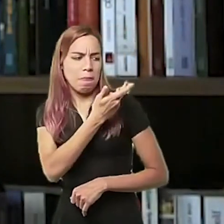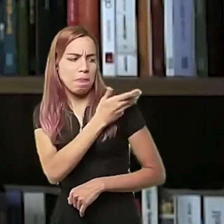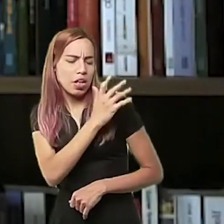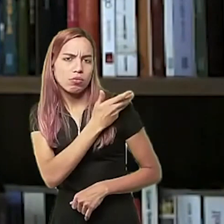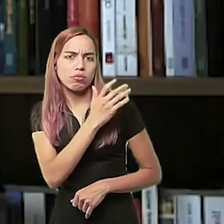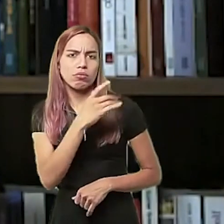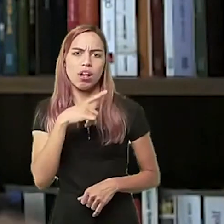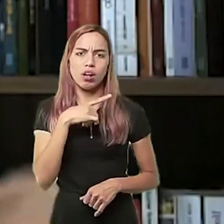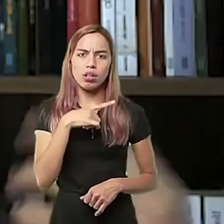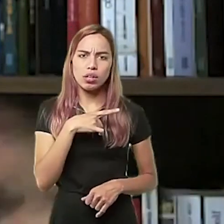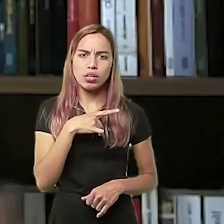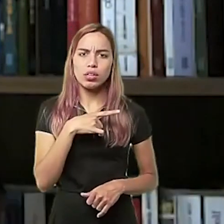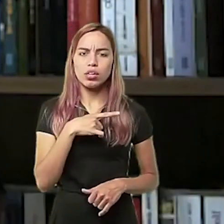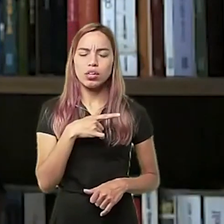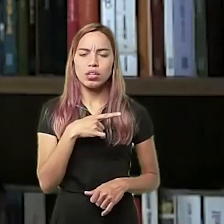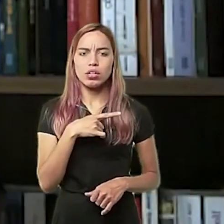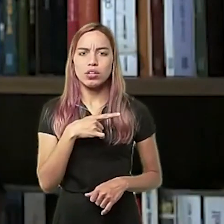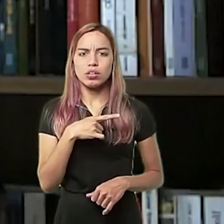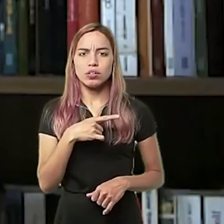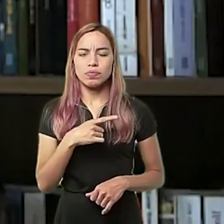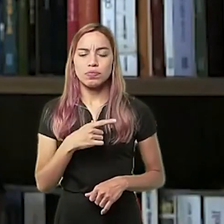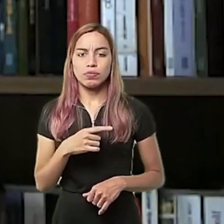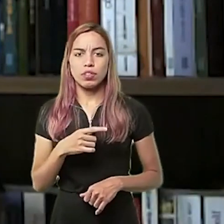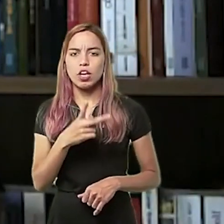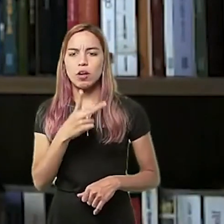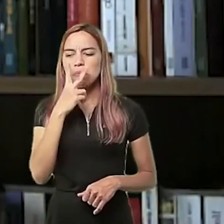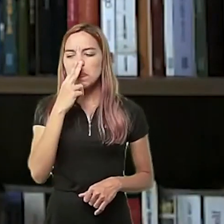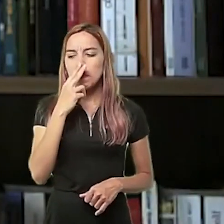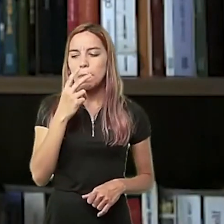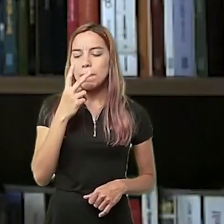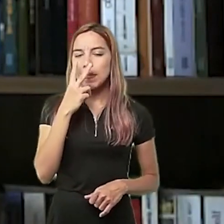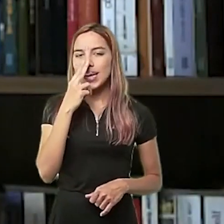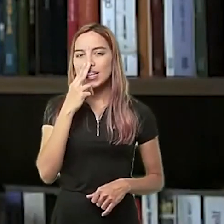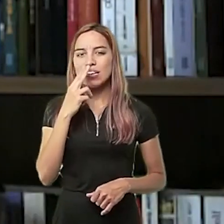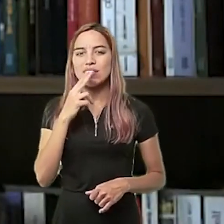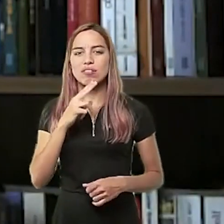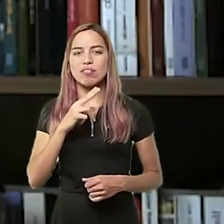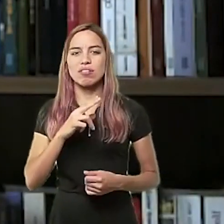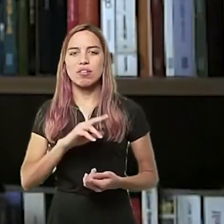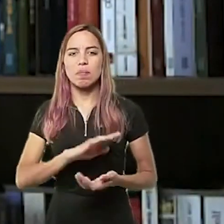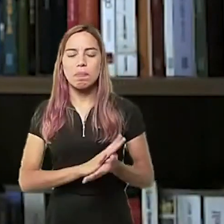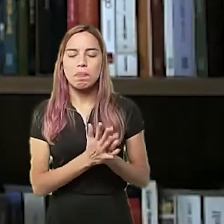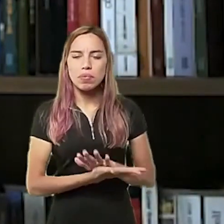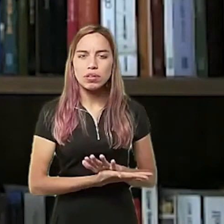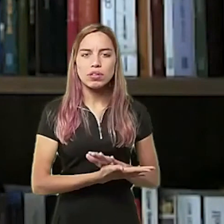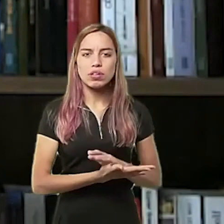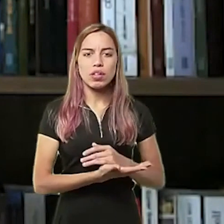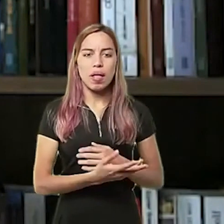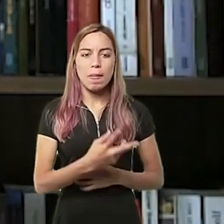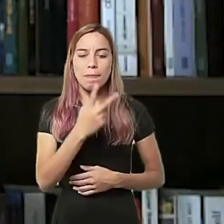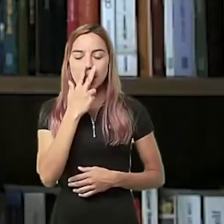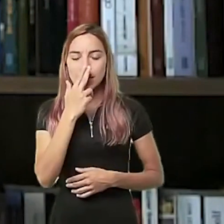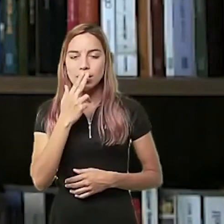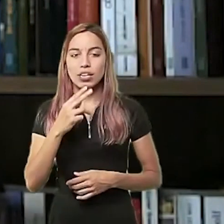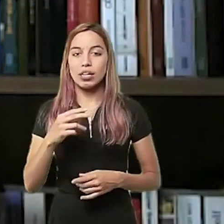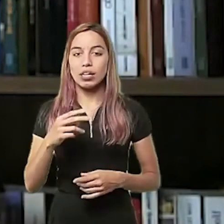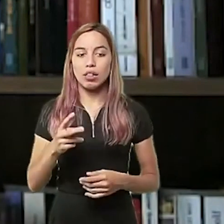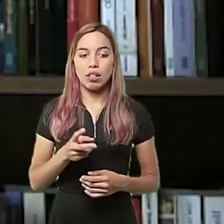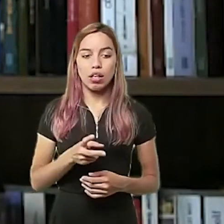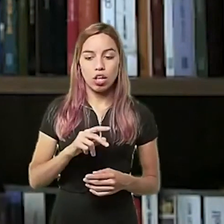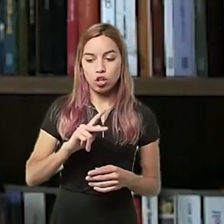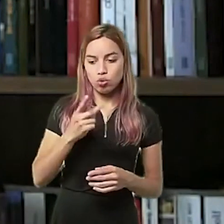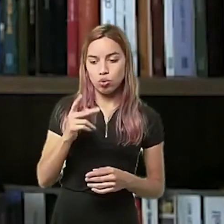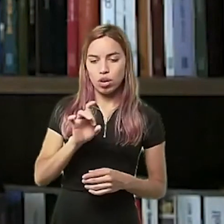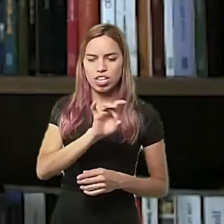esse estranhamento. Mas se a gente for aí eu estou falando dessas histórias que se repetem, eu estou falando da